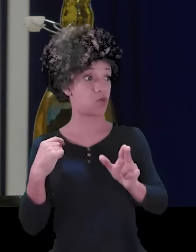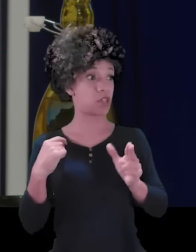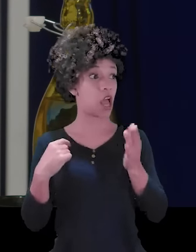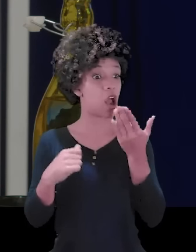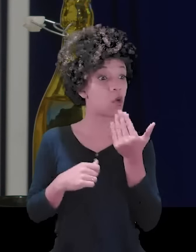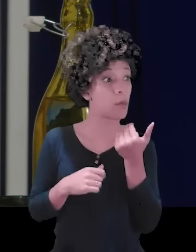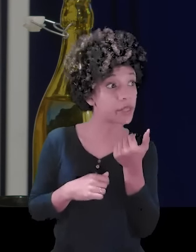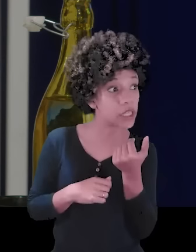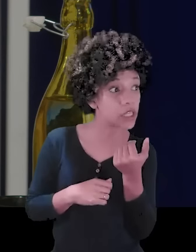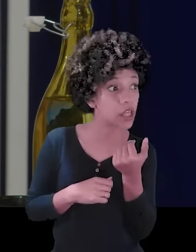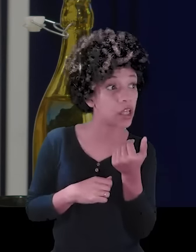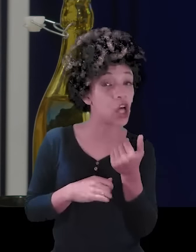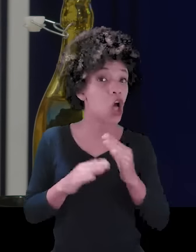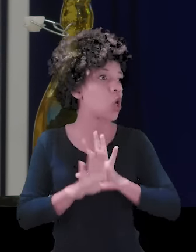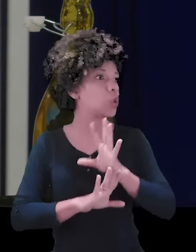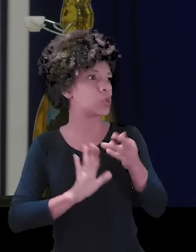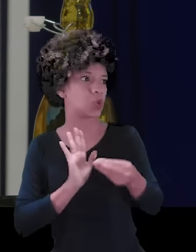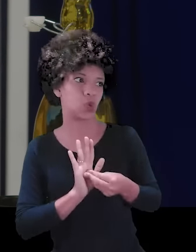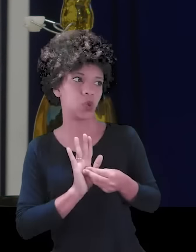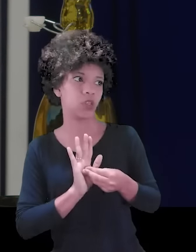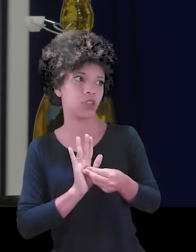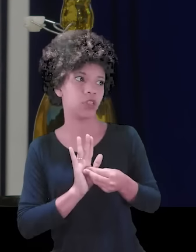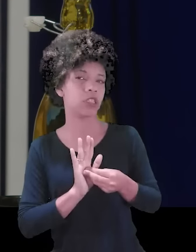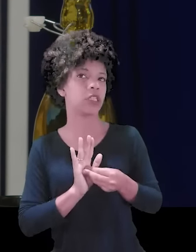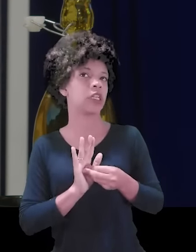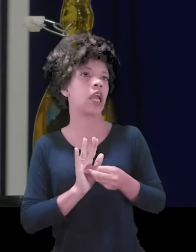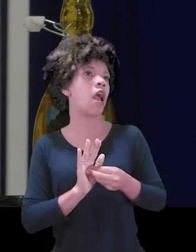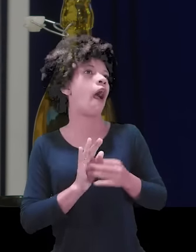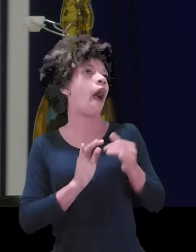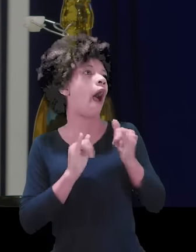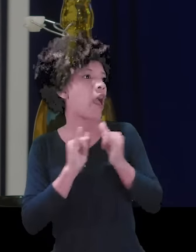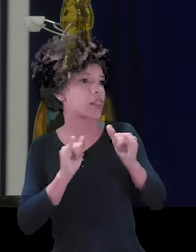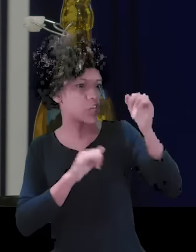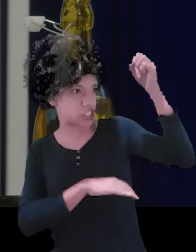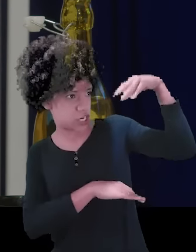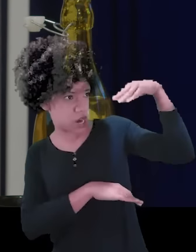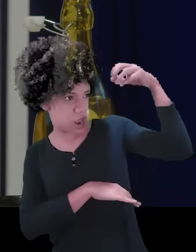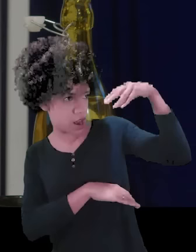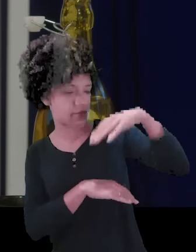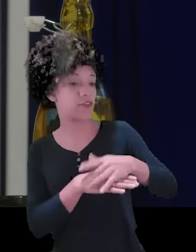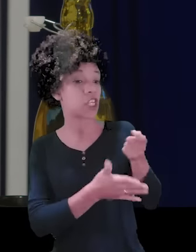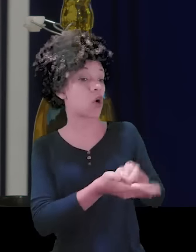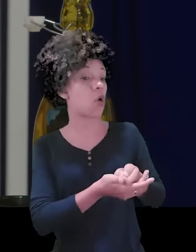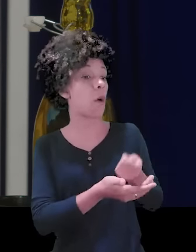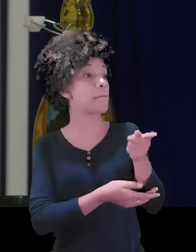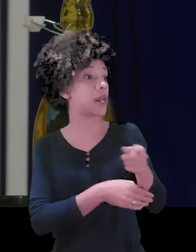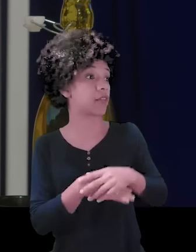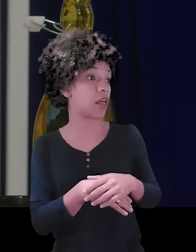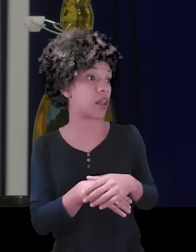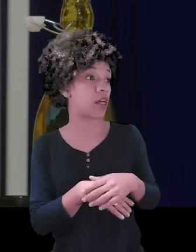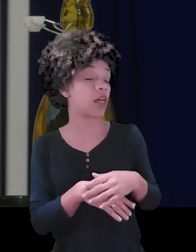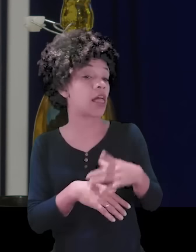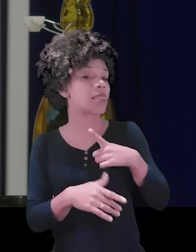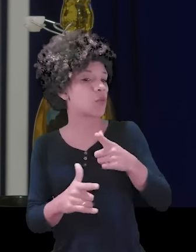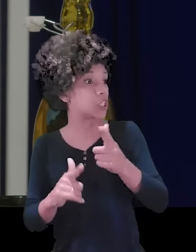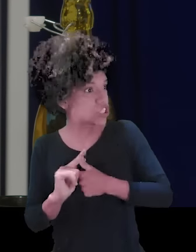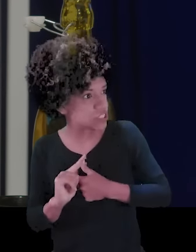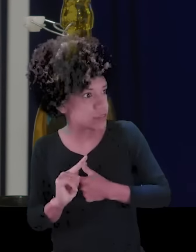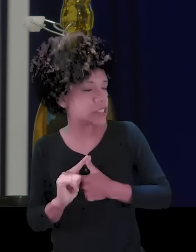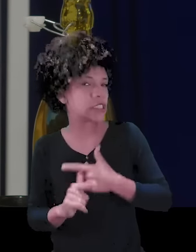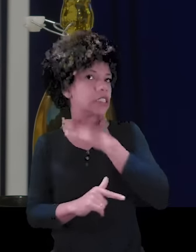comida que ela come tudo que ela né merge aquela gasta lá na casa ver se é cobrada dela de forma que ela fica com uma